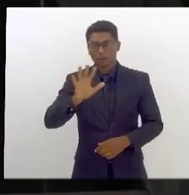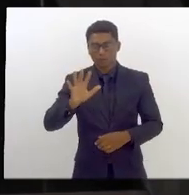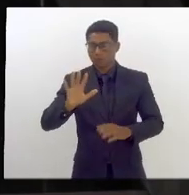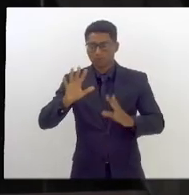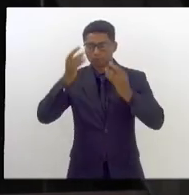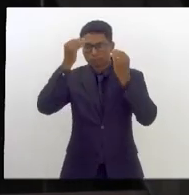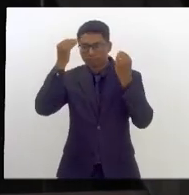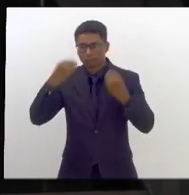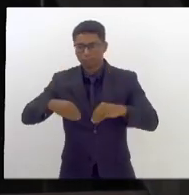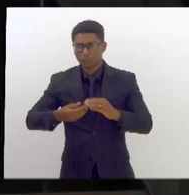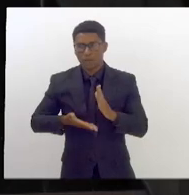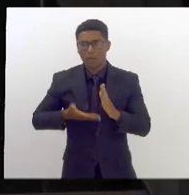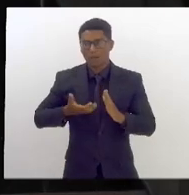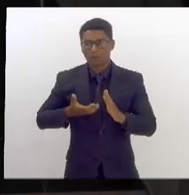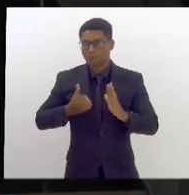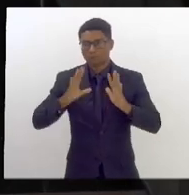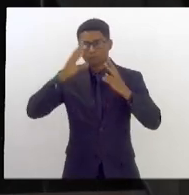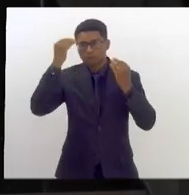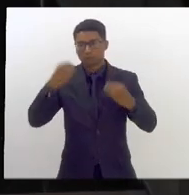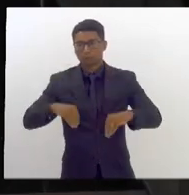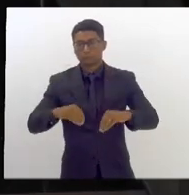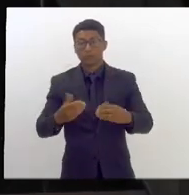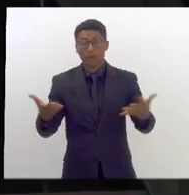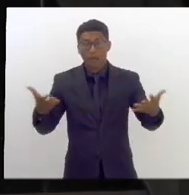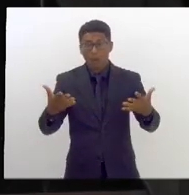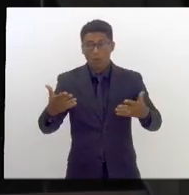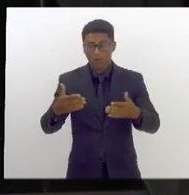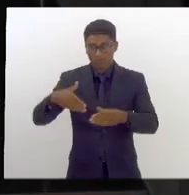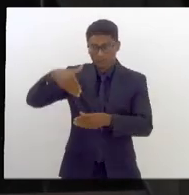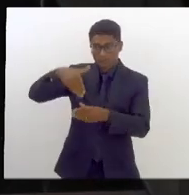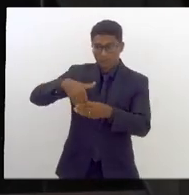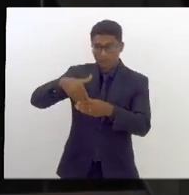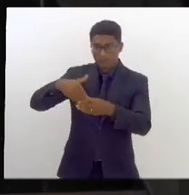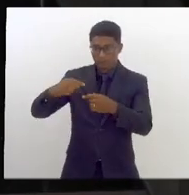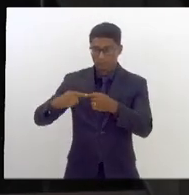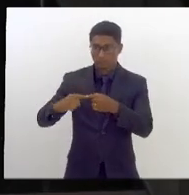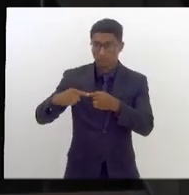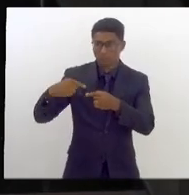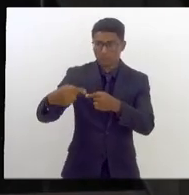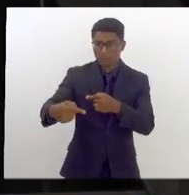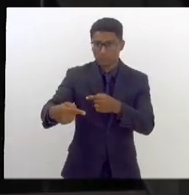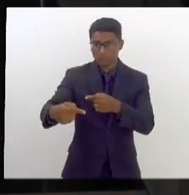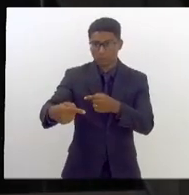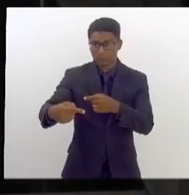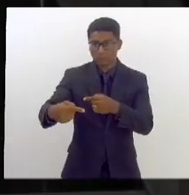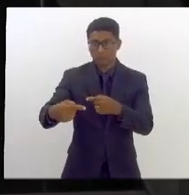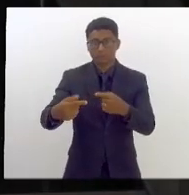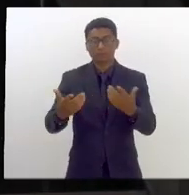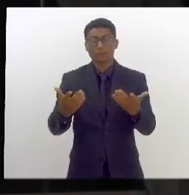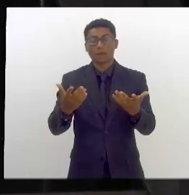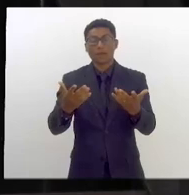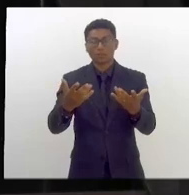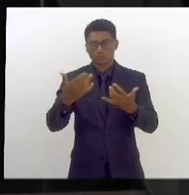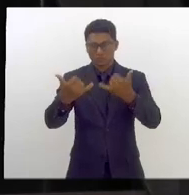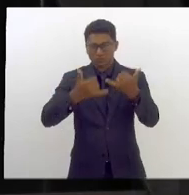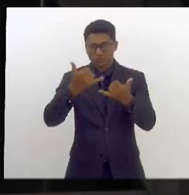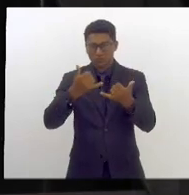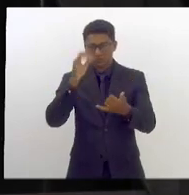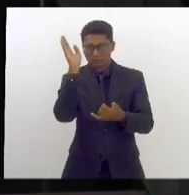agora no pós eleição entre o primeiro e o segundo tempo do jogo Brasil e Suíça